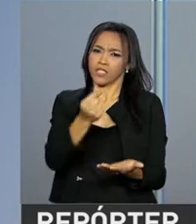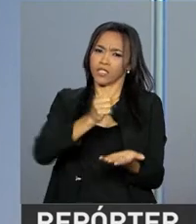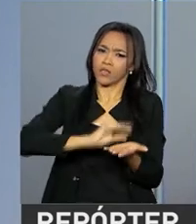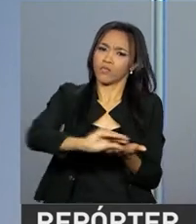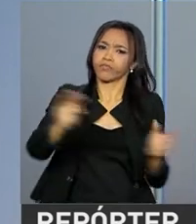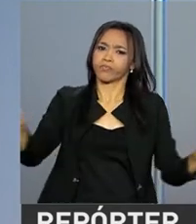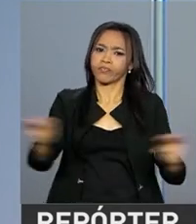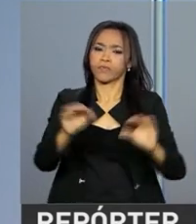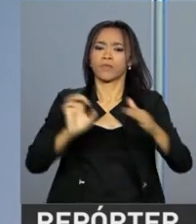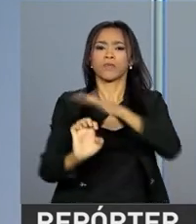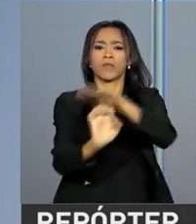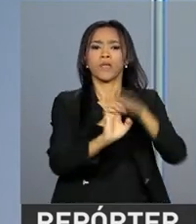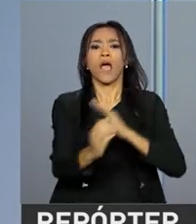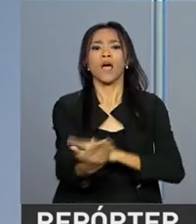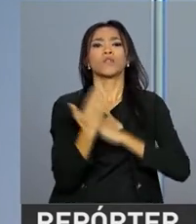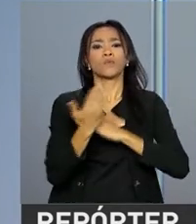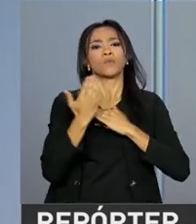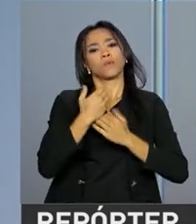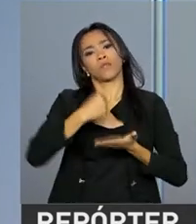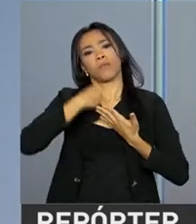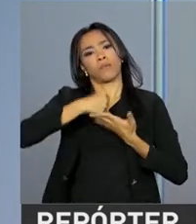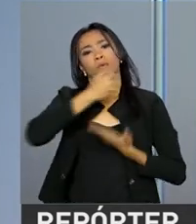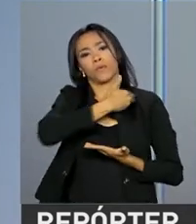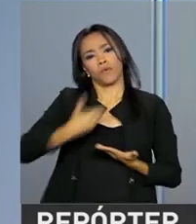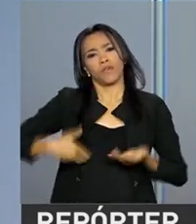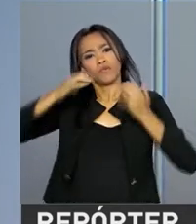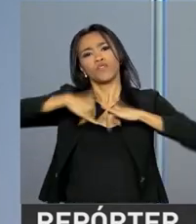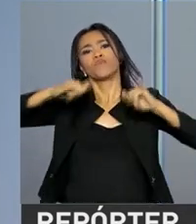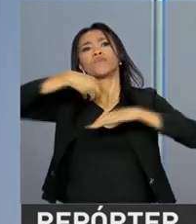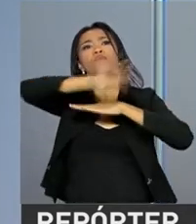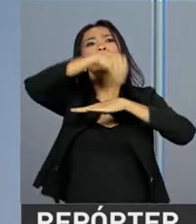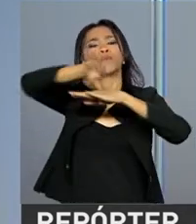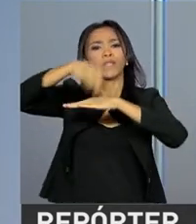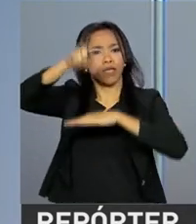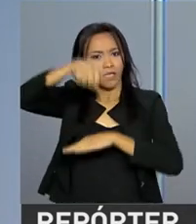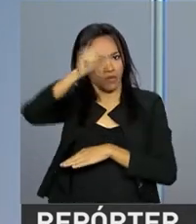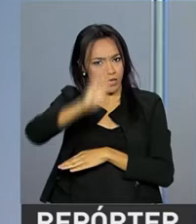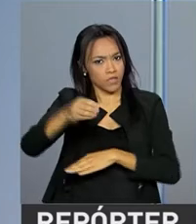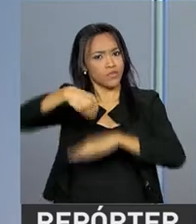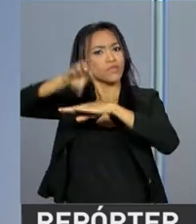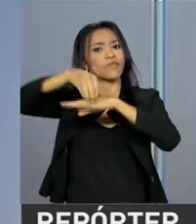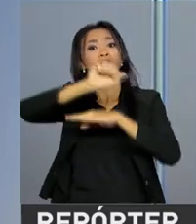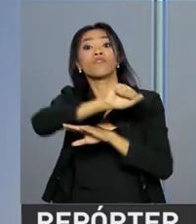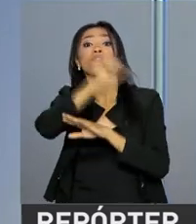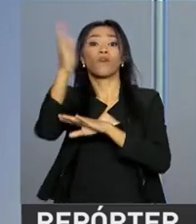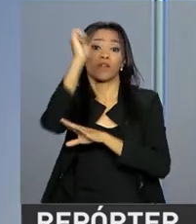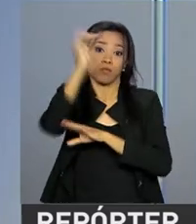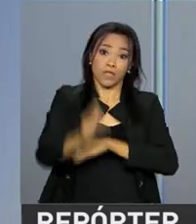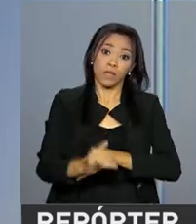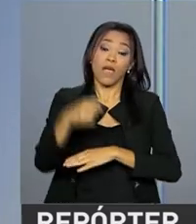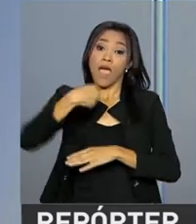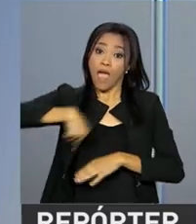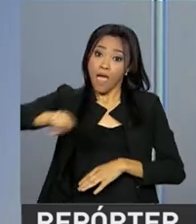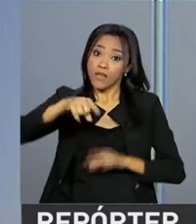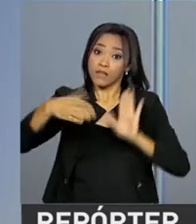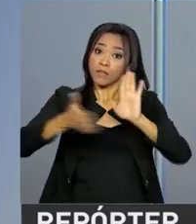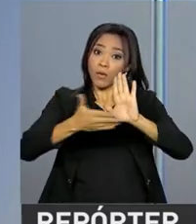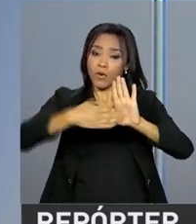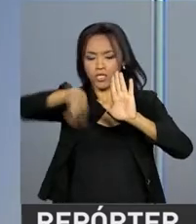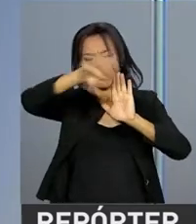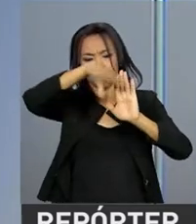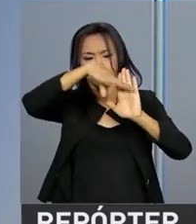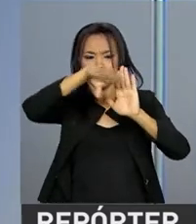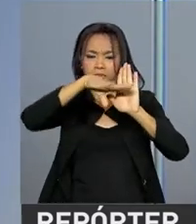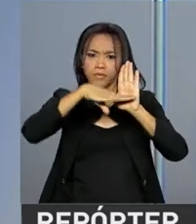colabore com o governo divulgue o governo divulgue aqui no brasil divulga no exterior essas medidas todas que nós estamos